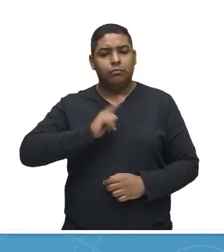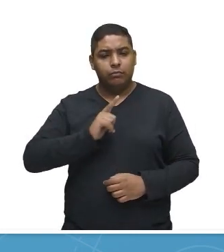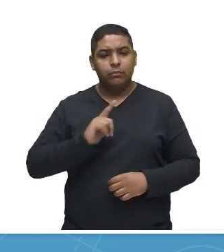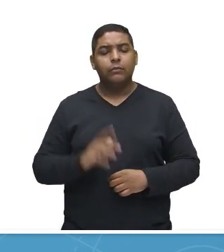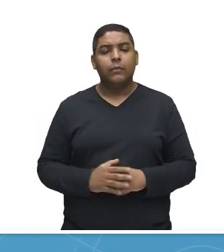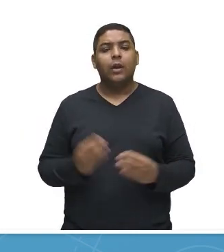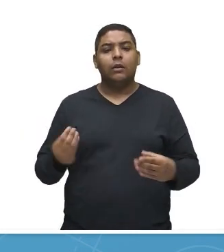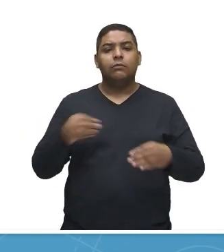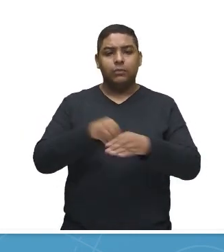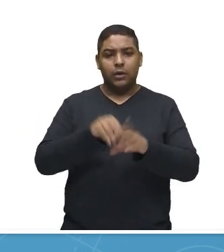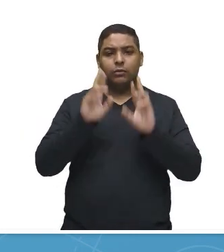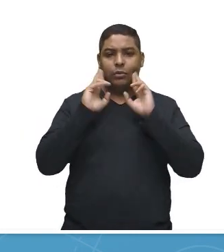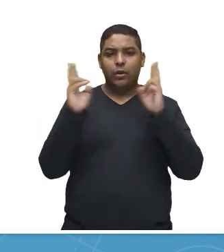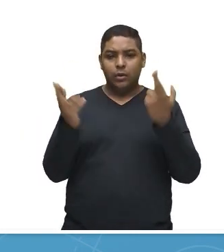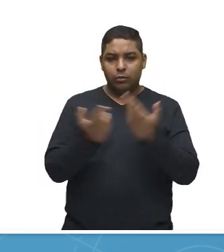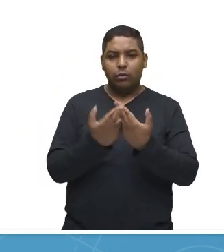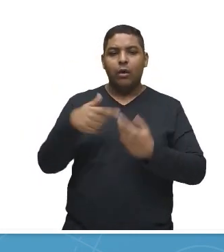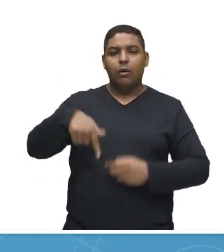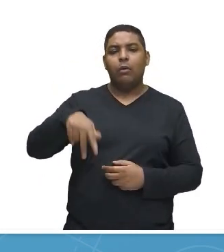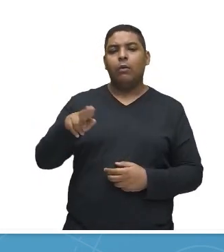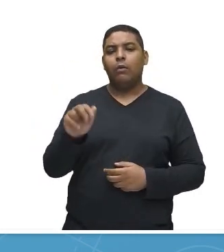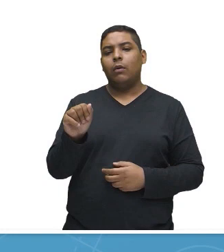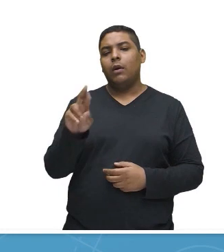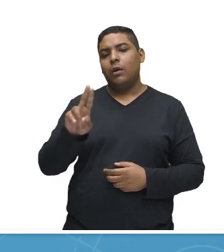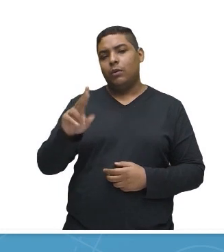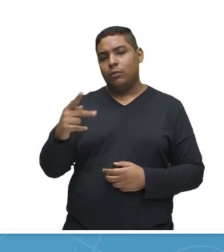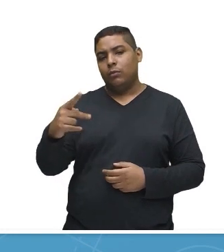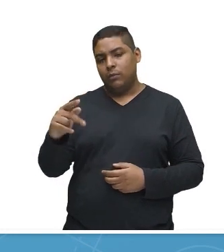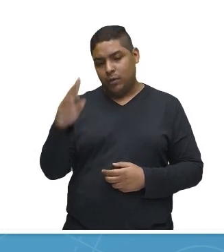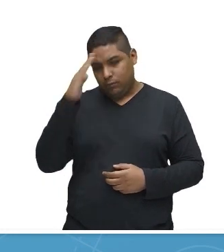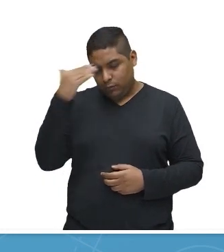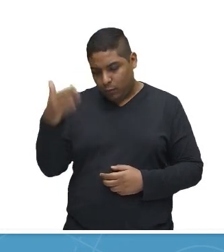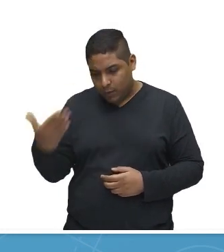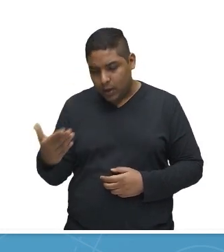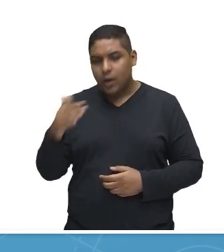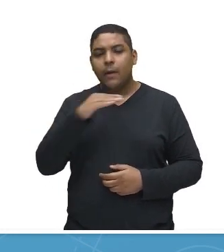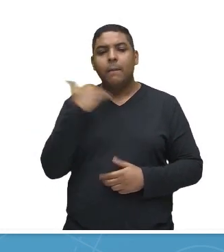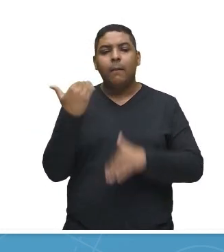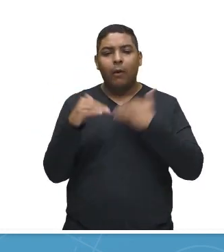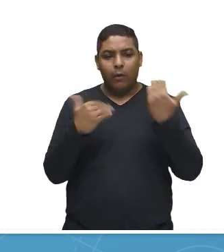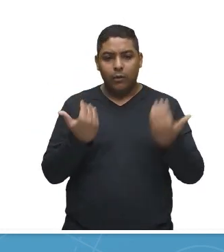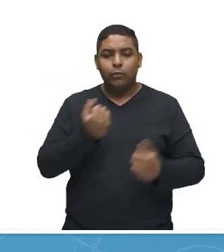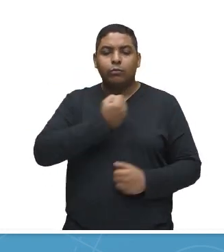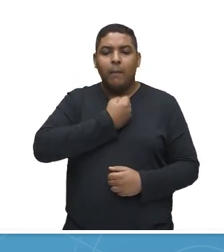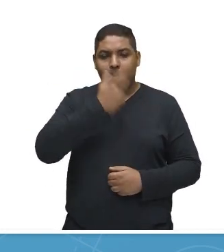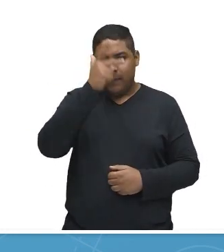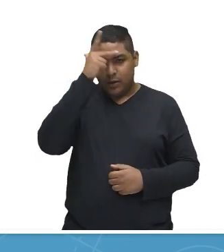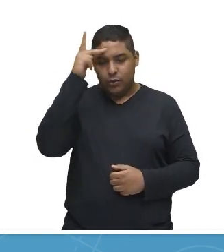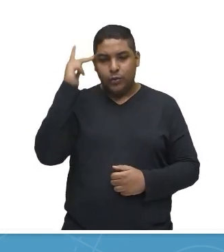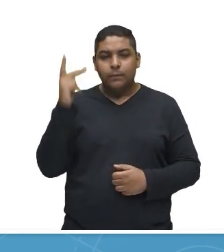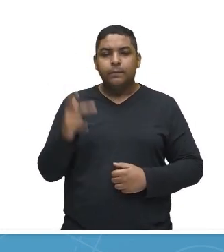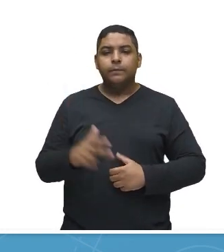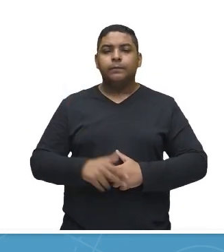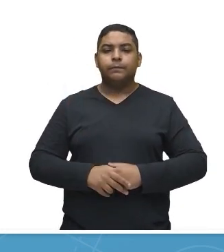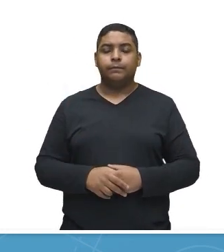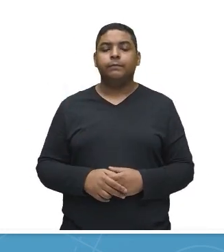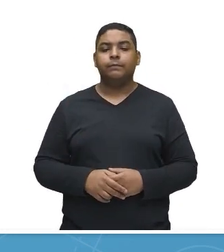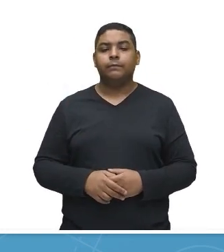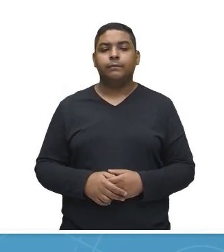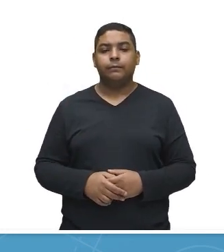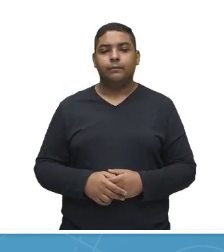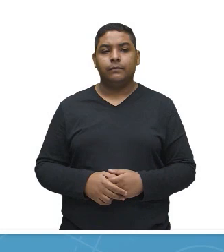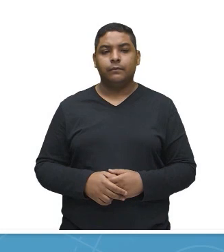ritual chamado Quarup, que é uma celebração aos mortos. E eles utilizam essa luta como parte do